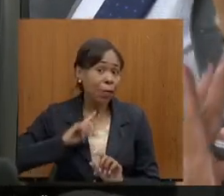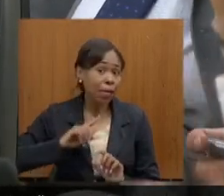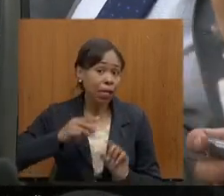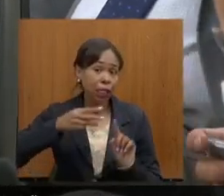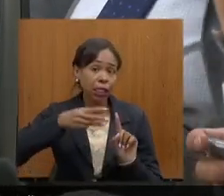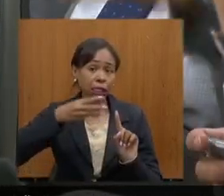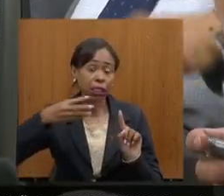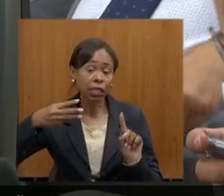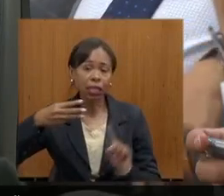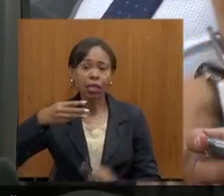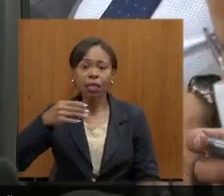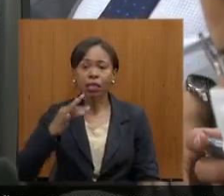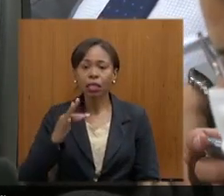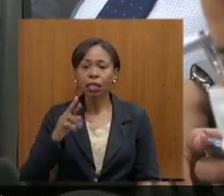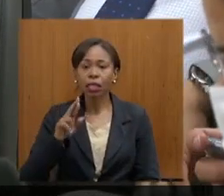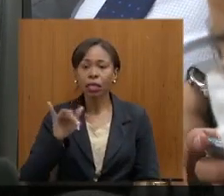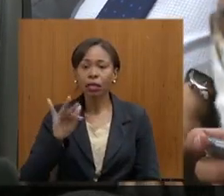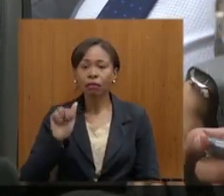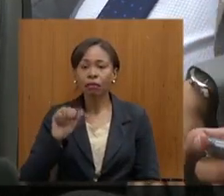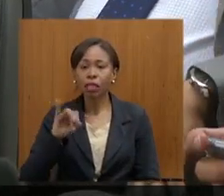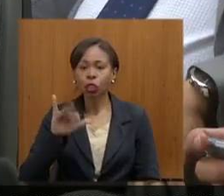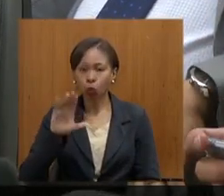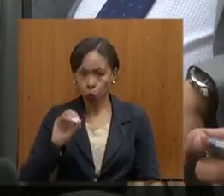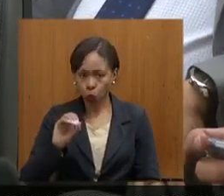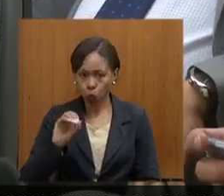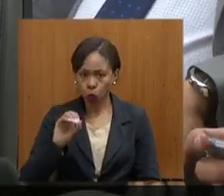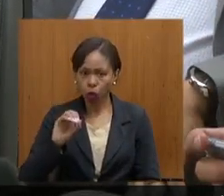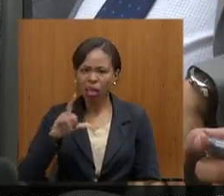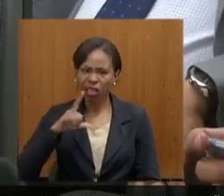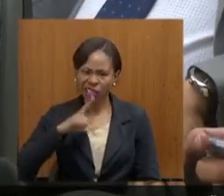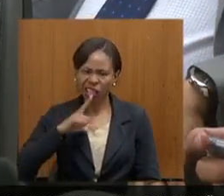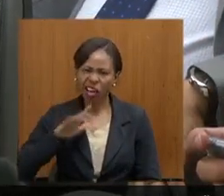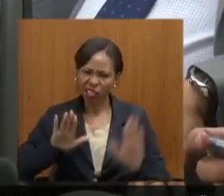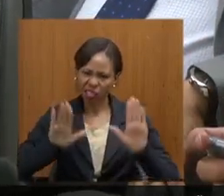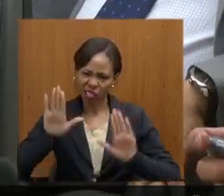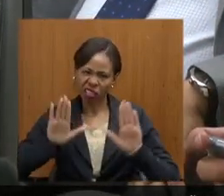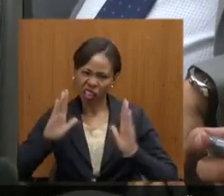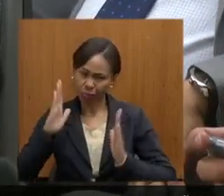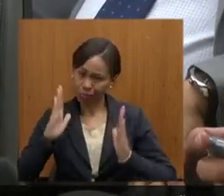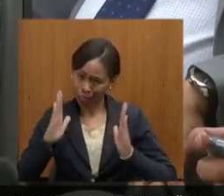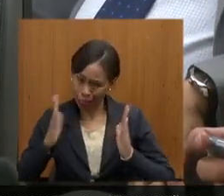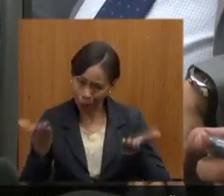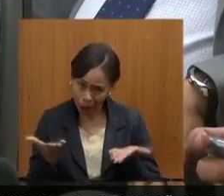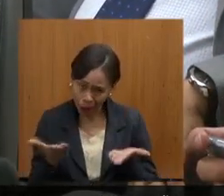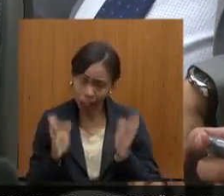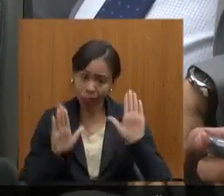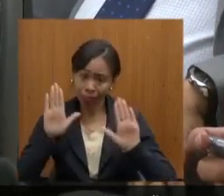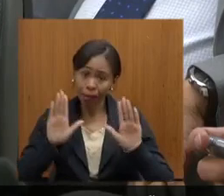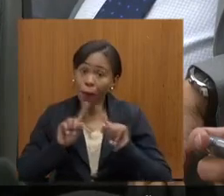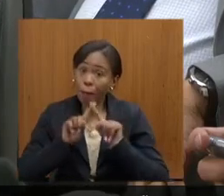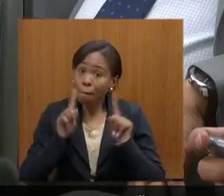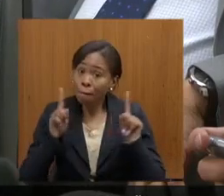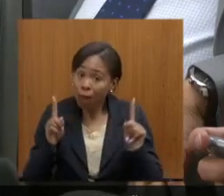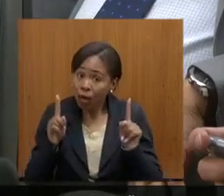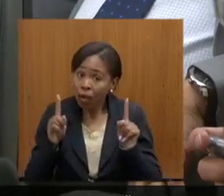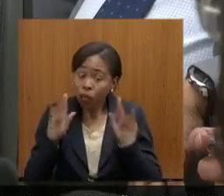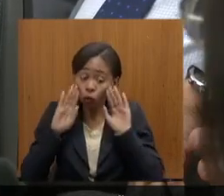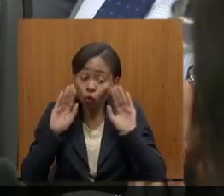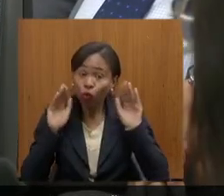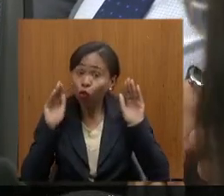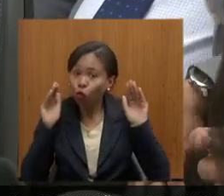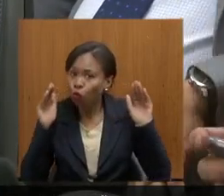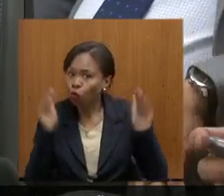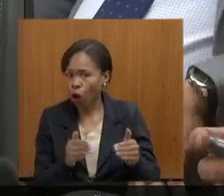está sendo nós ele está em licitação né uma parte dele mas o que está em licitação é específico para menos